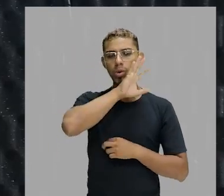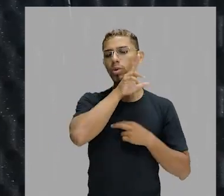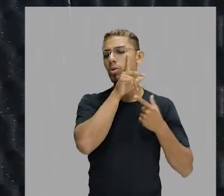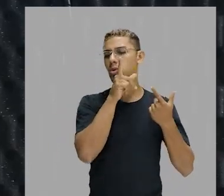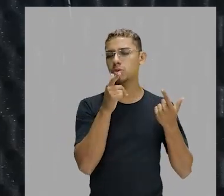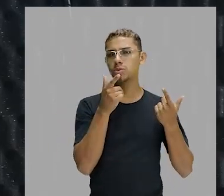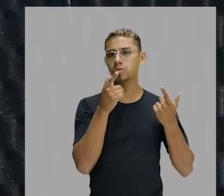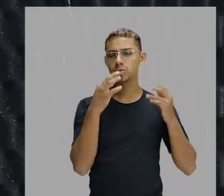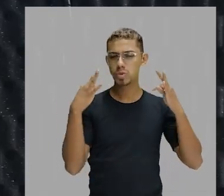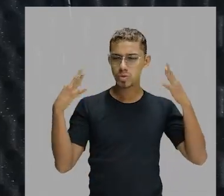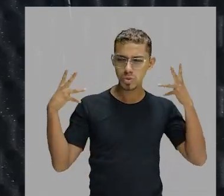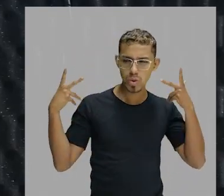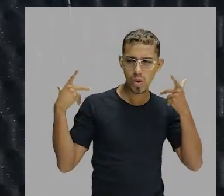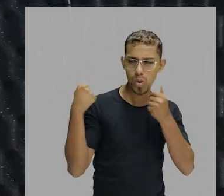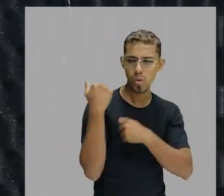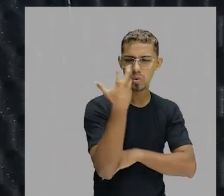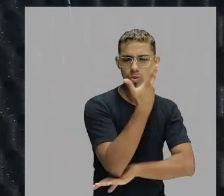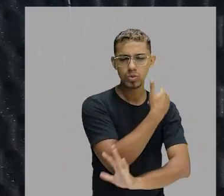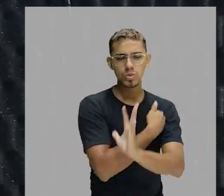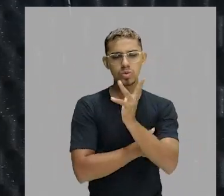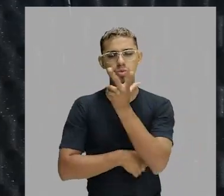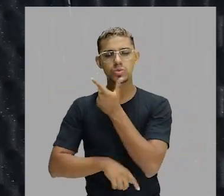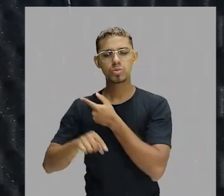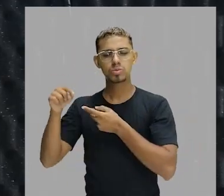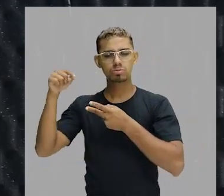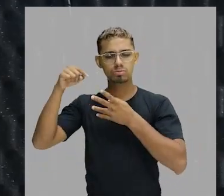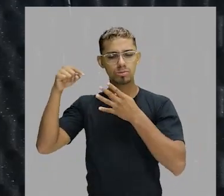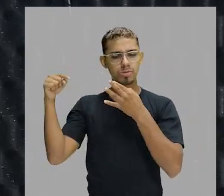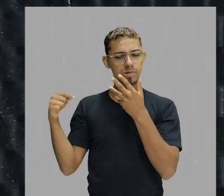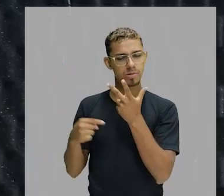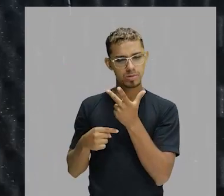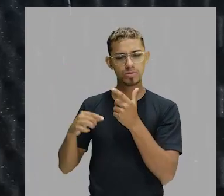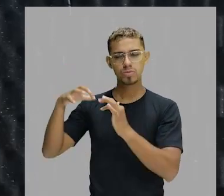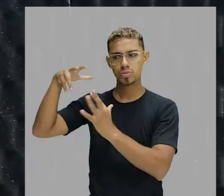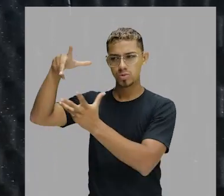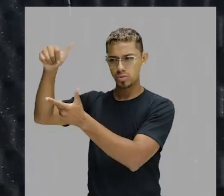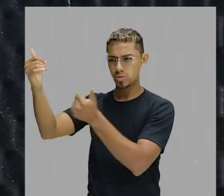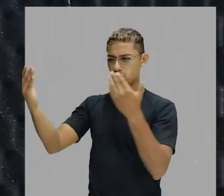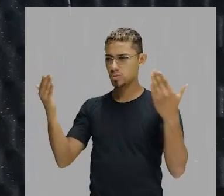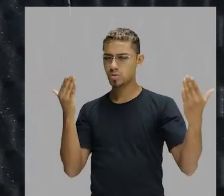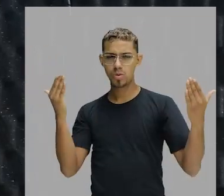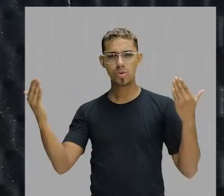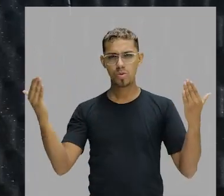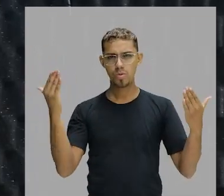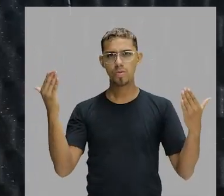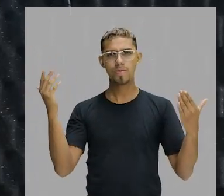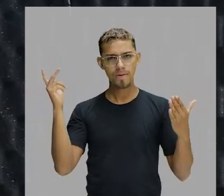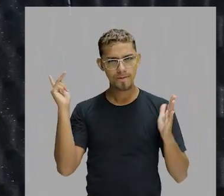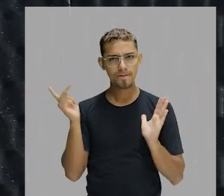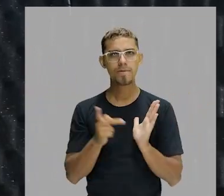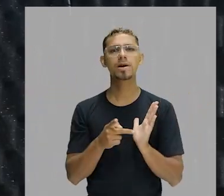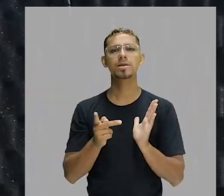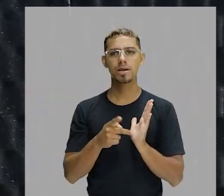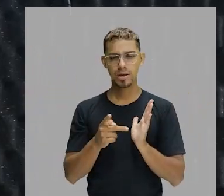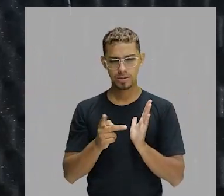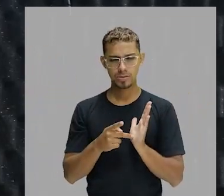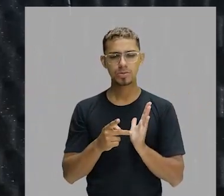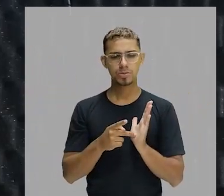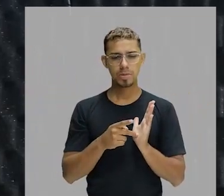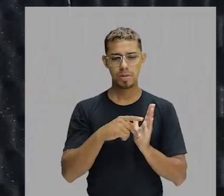isso aqui é muito verdade, tá certo? O Brasil, como eu acabei de citar para vocês, é um país que tem uma riqueza